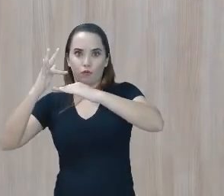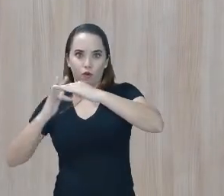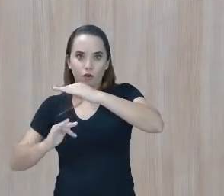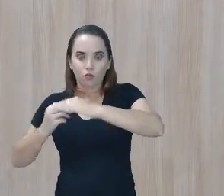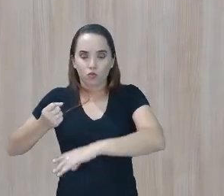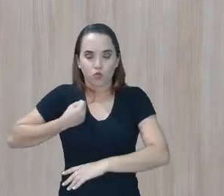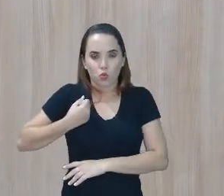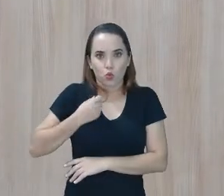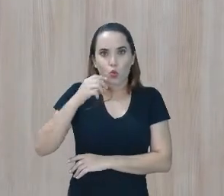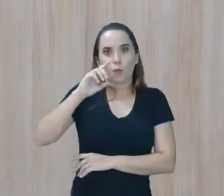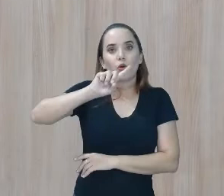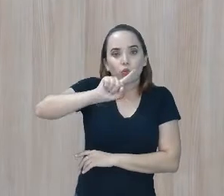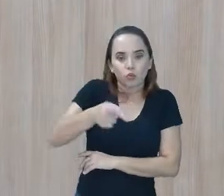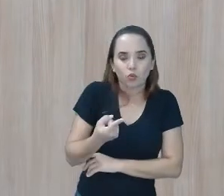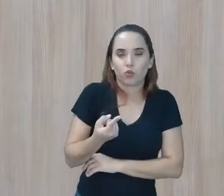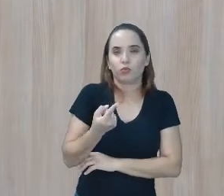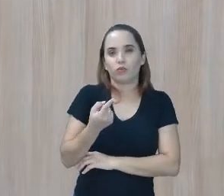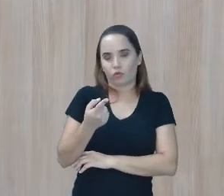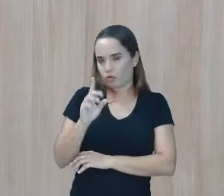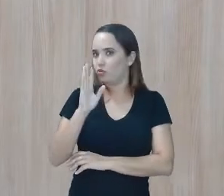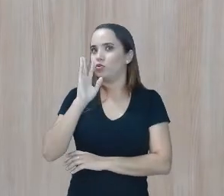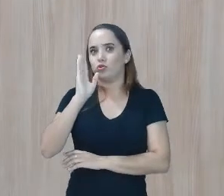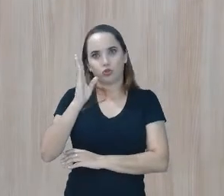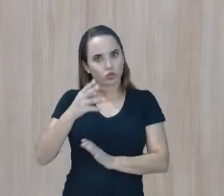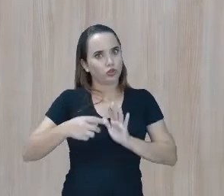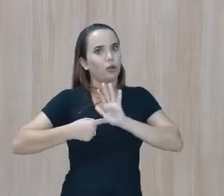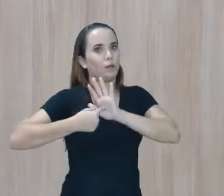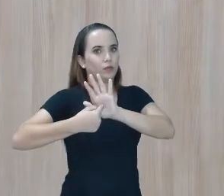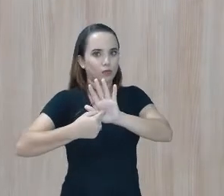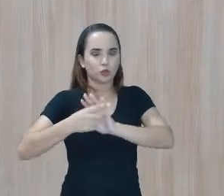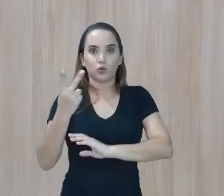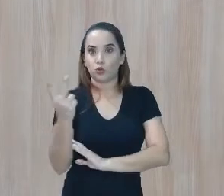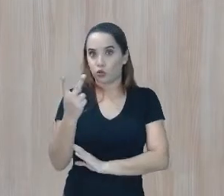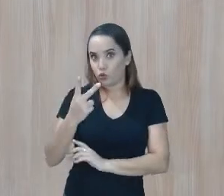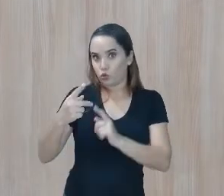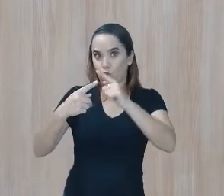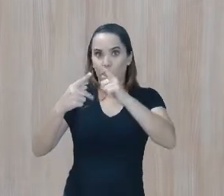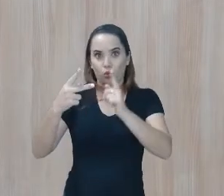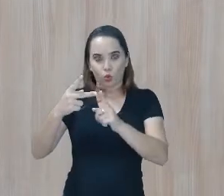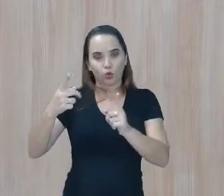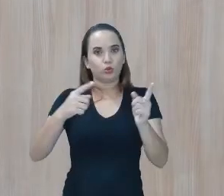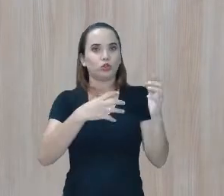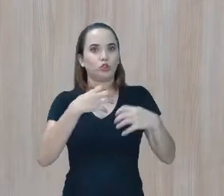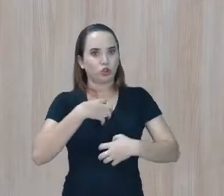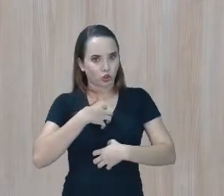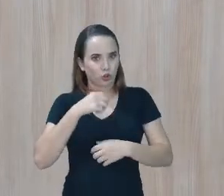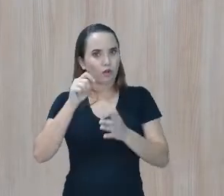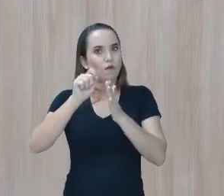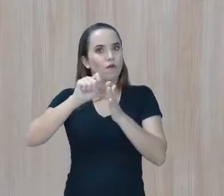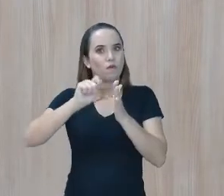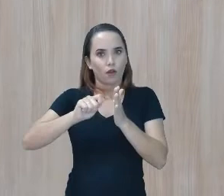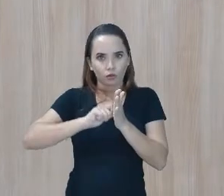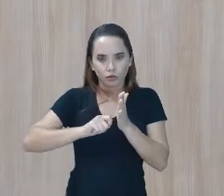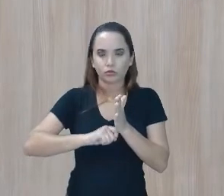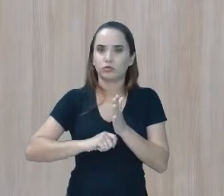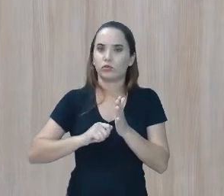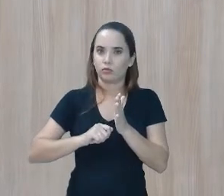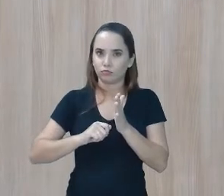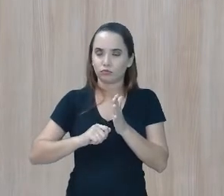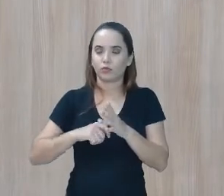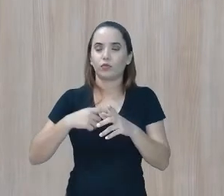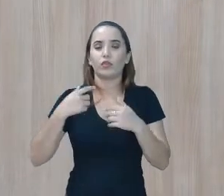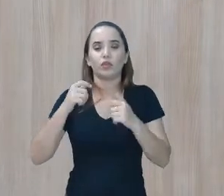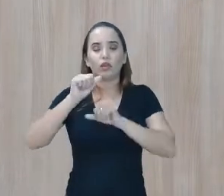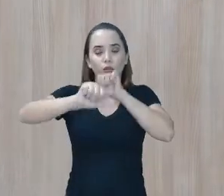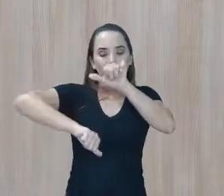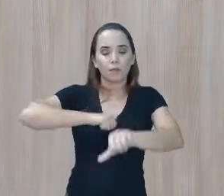nós apresentamos duas maneiras de serem feitas essas transformações, e feita a transformação em um número